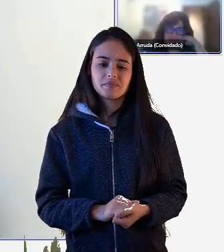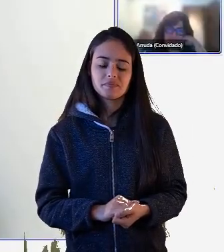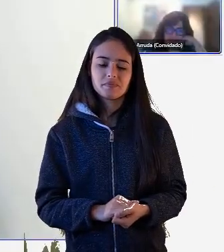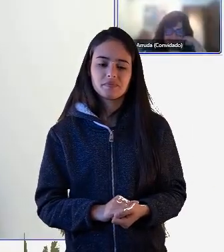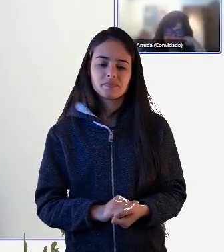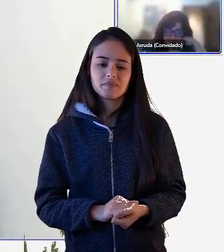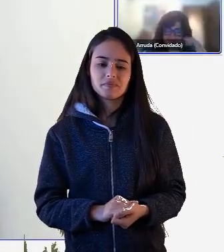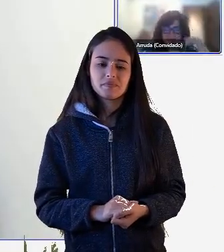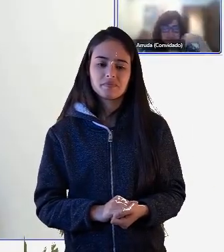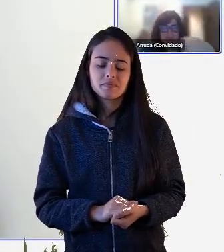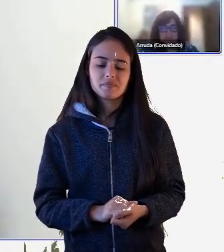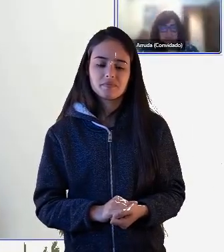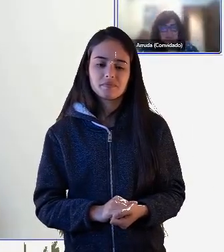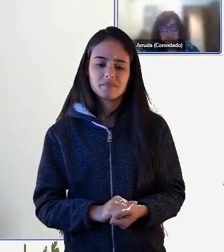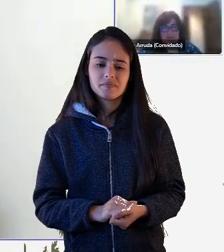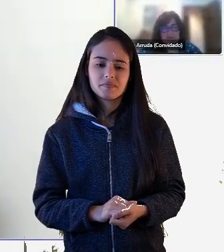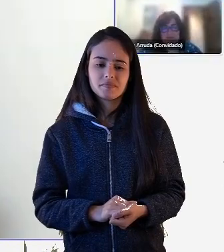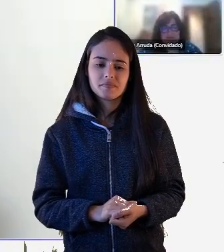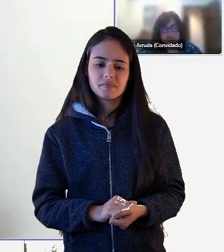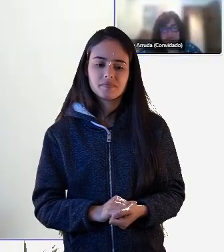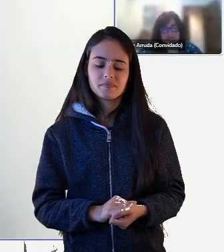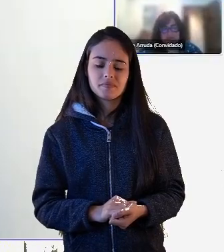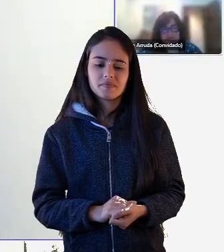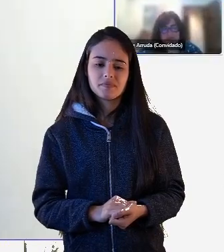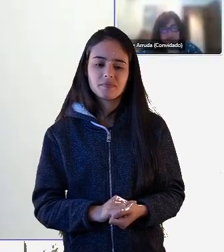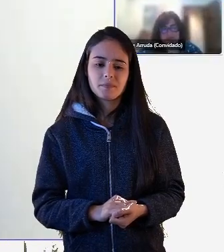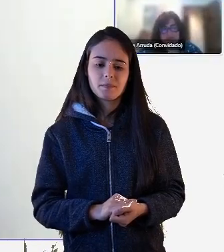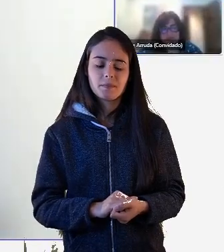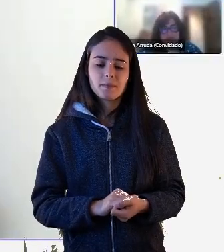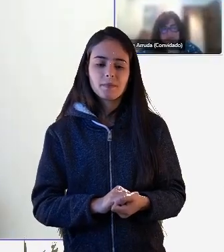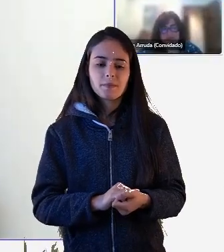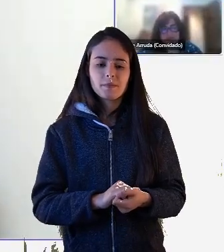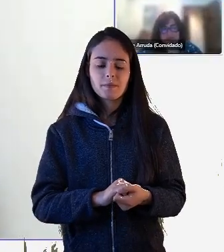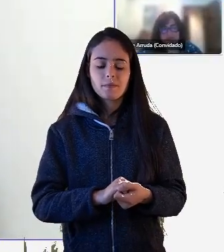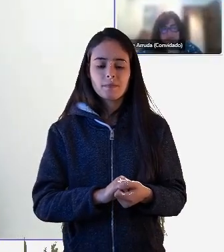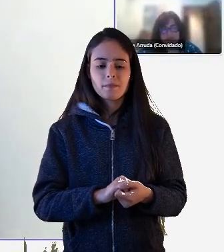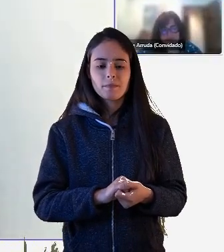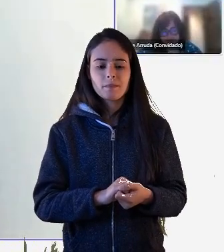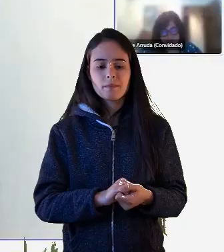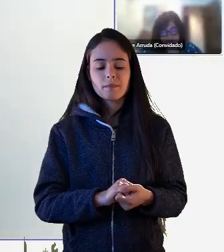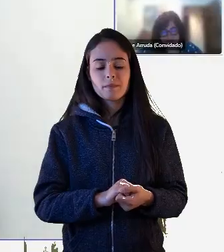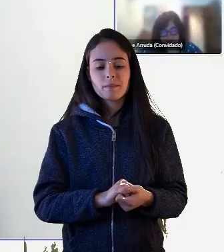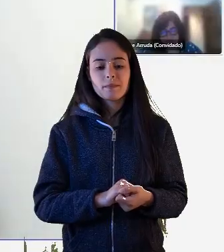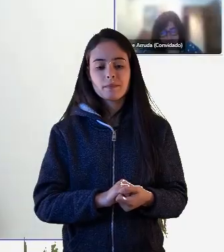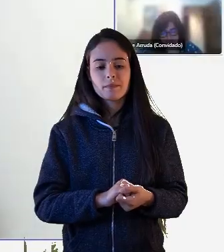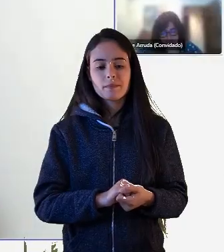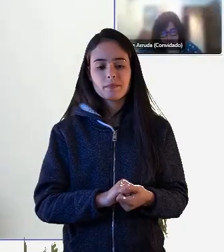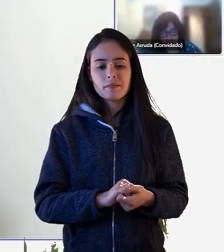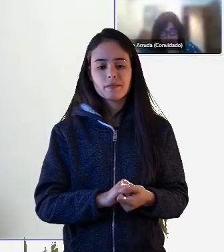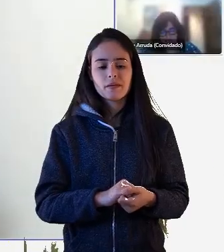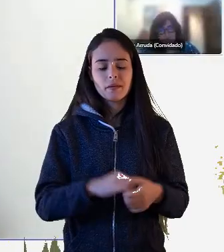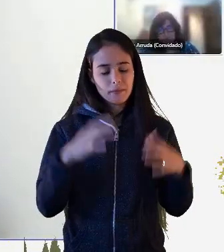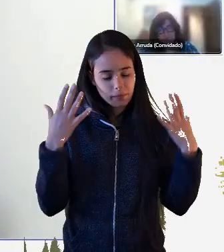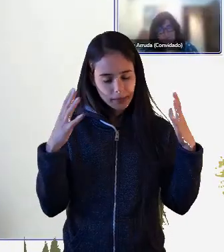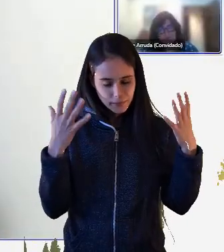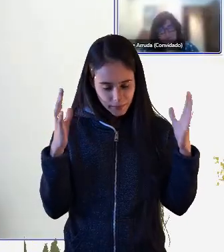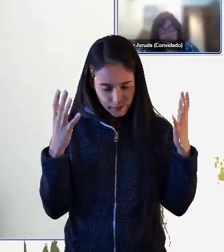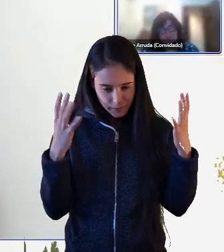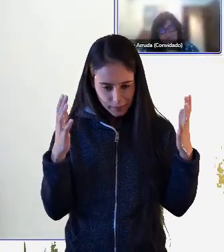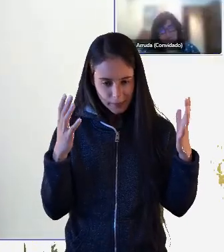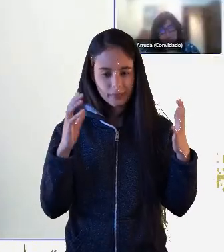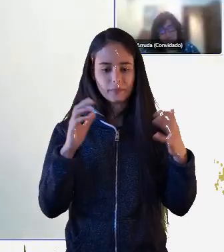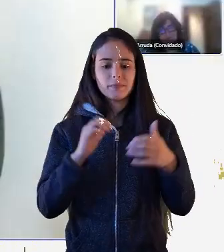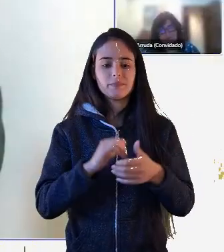Obrigada. demais. A feira, então, se encerra nesse ano, mais uma vez, em grande estilo, em ótima companhia. E vamos